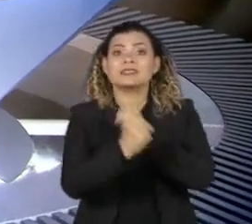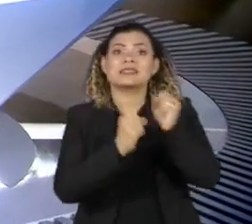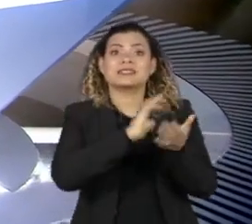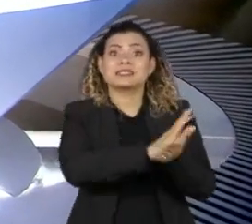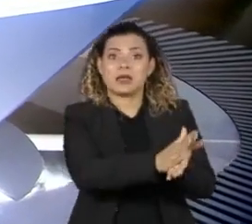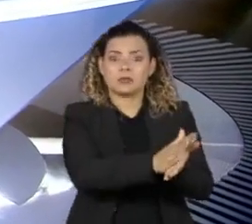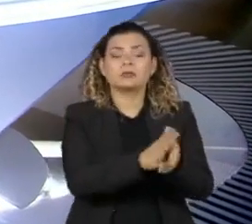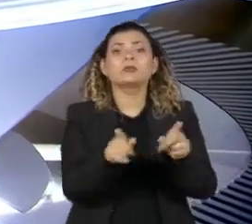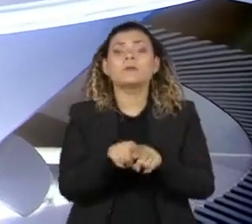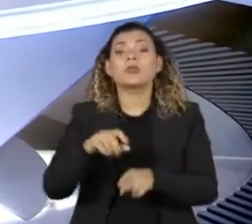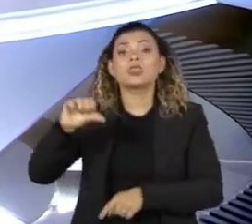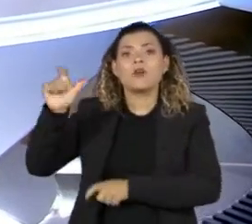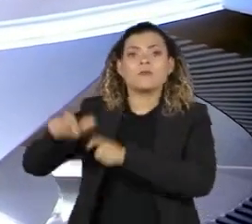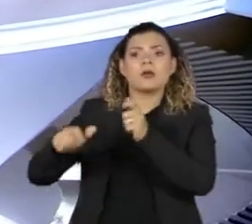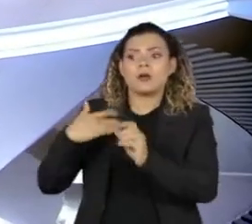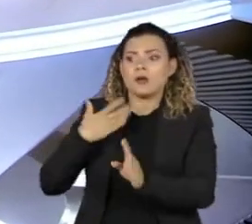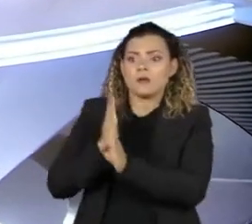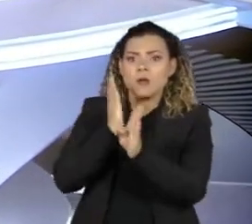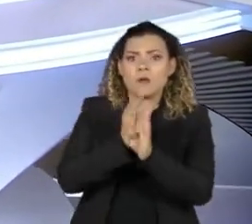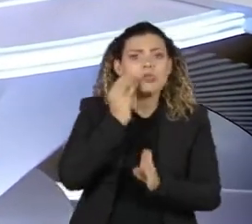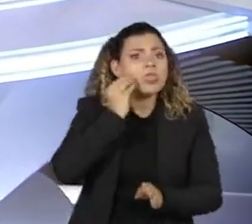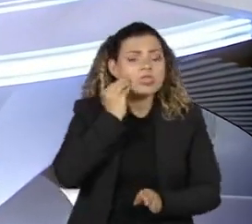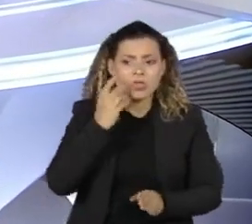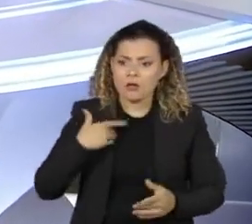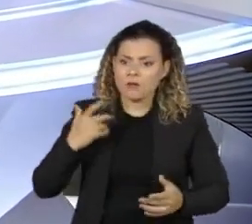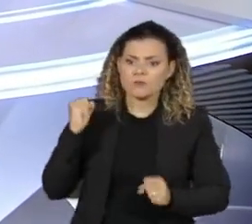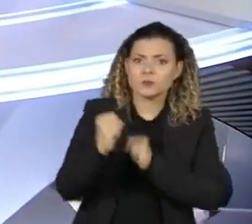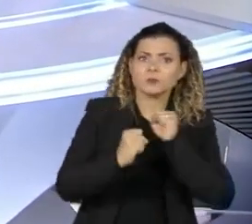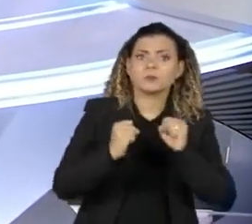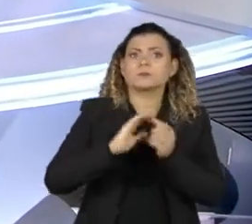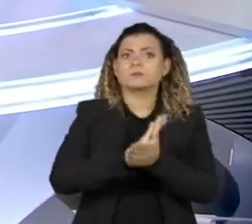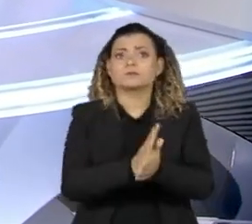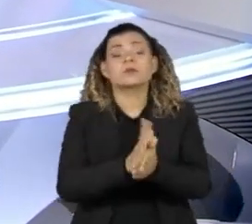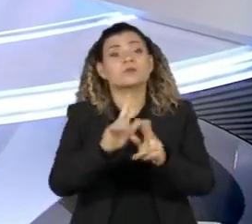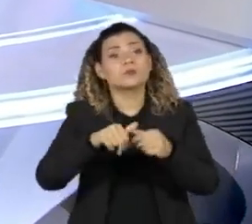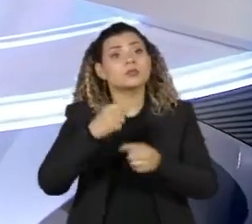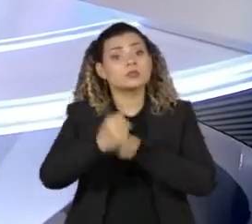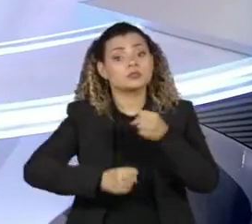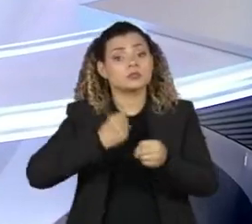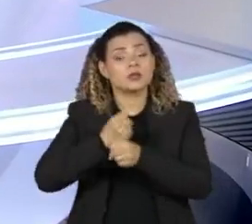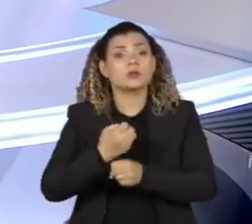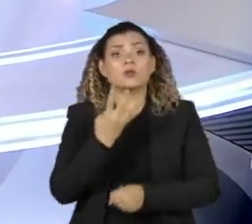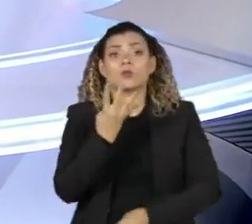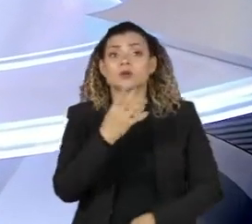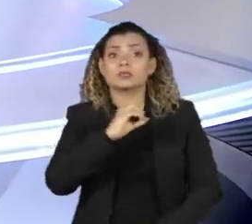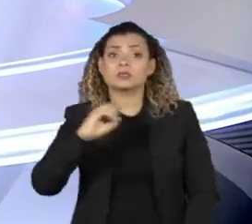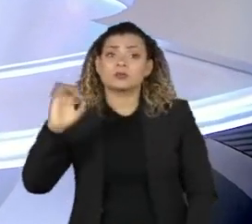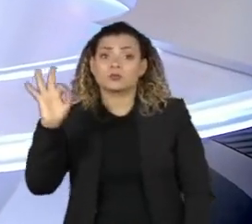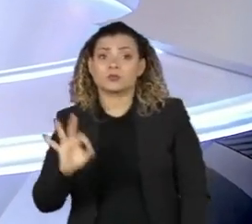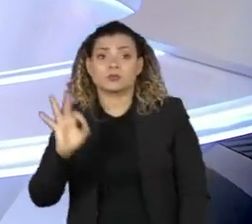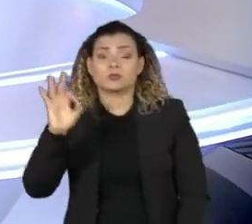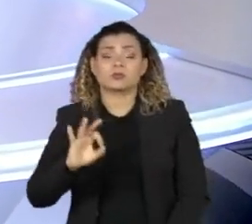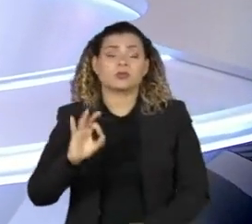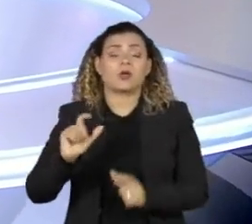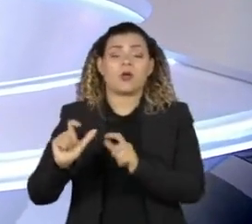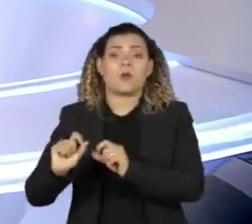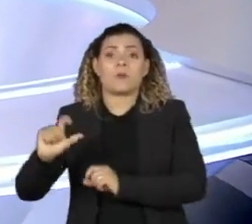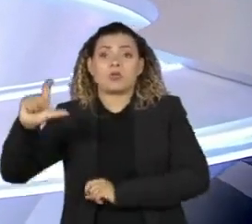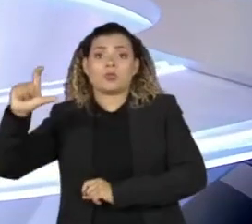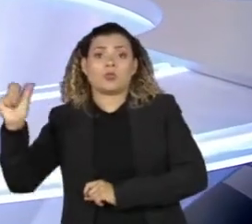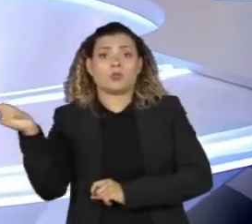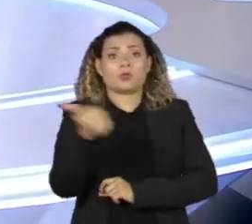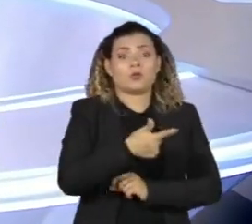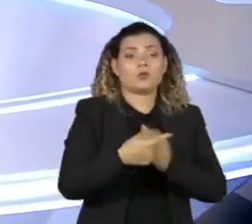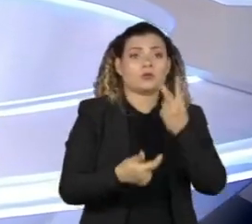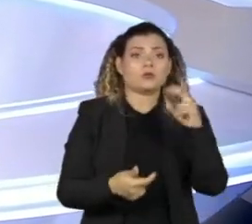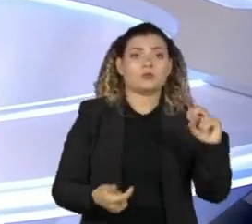109 atentados mapeados pelo estudo. Esse tipo de violência, neste ano, aumentou 400% em relação a 2018.